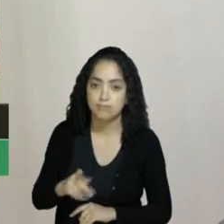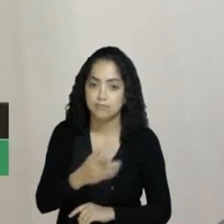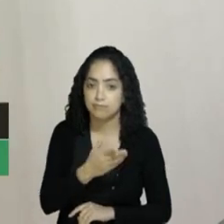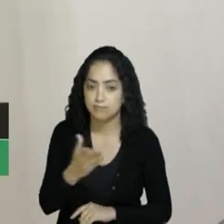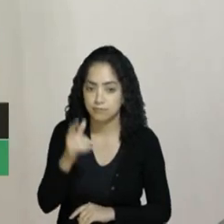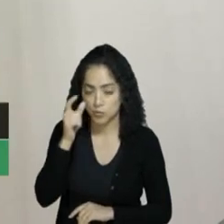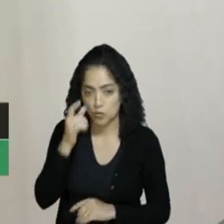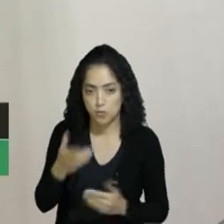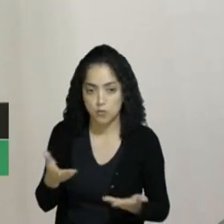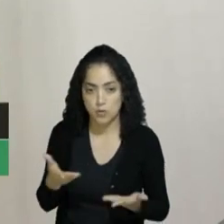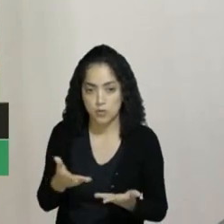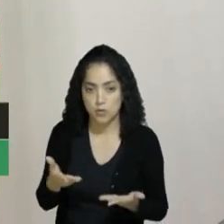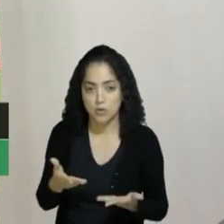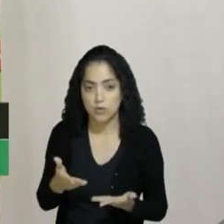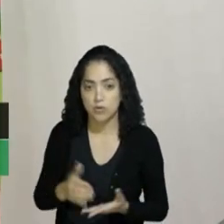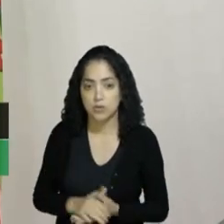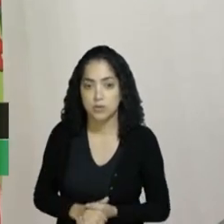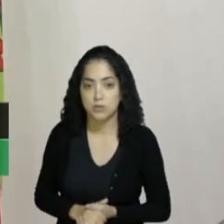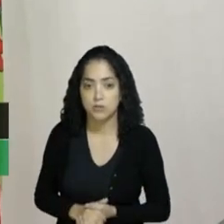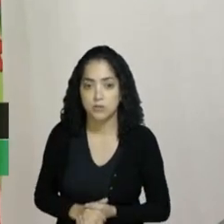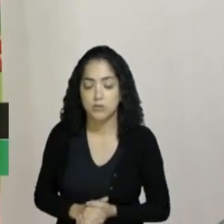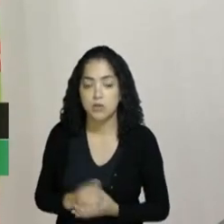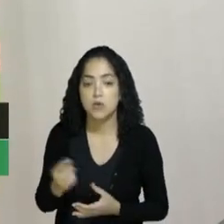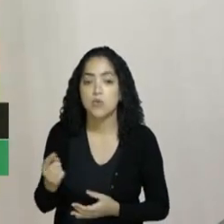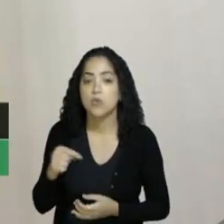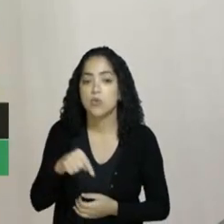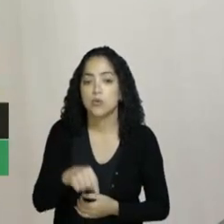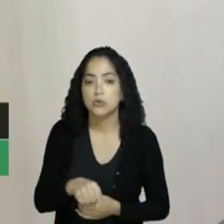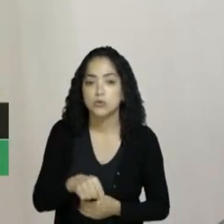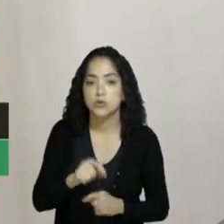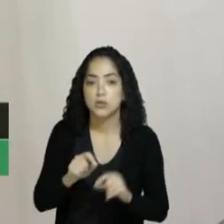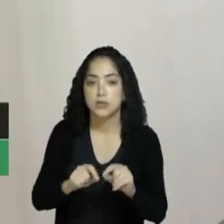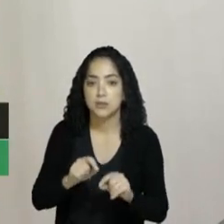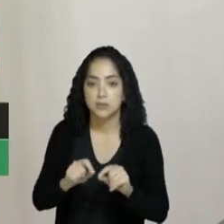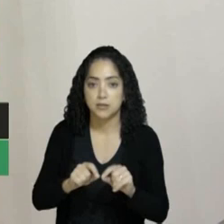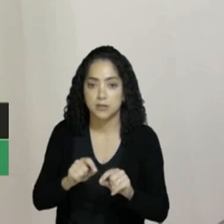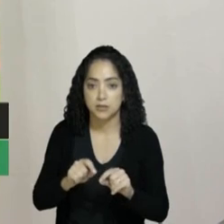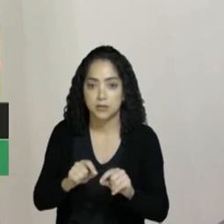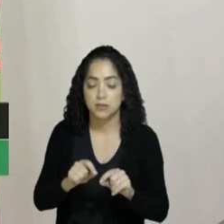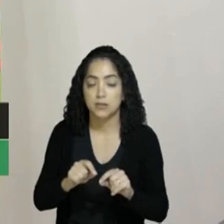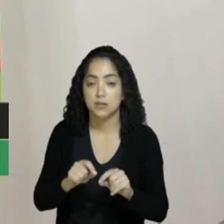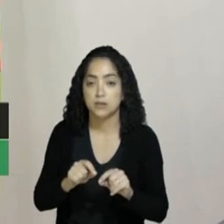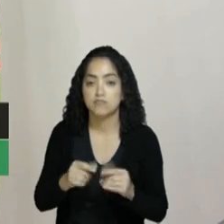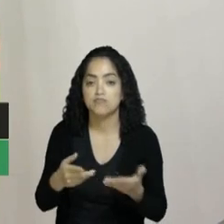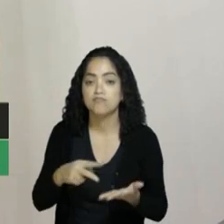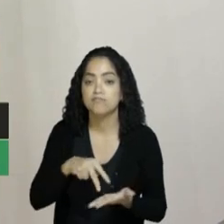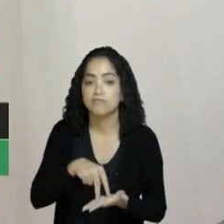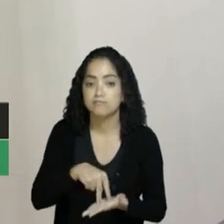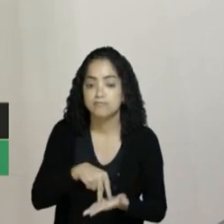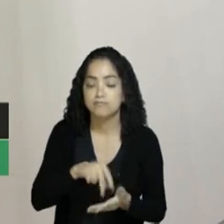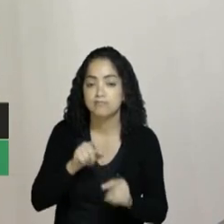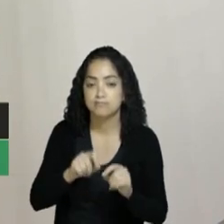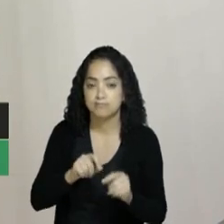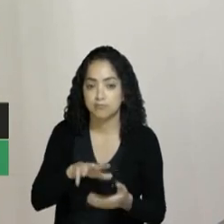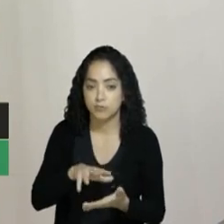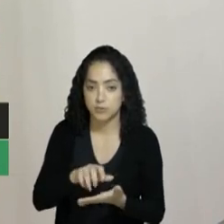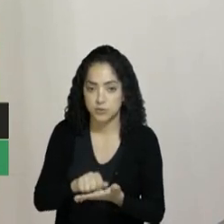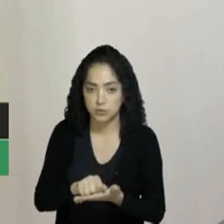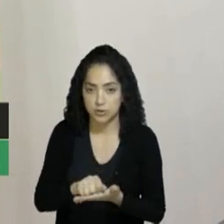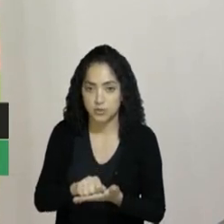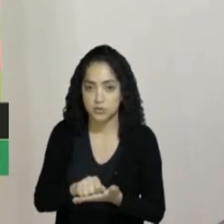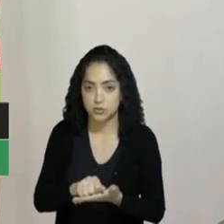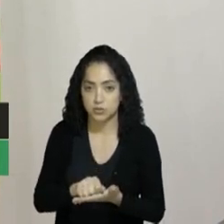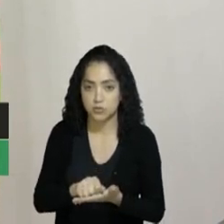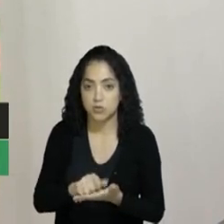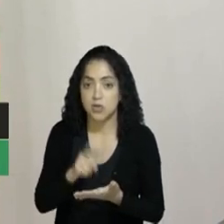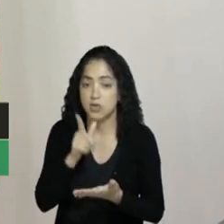nos acompanham, que me traz aqui hoje de manhã na tribuna é para fazer o registro da chuva